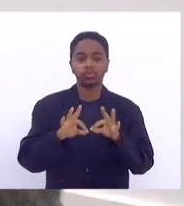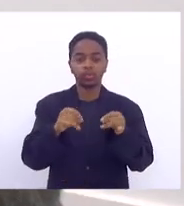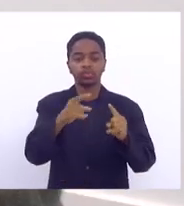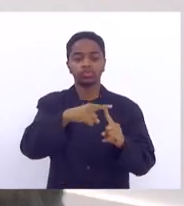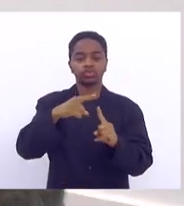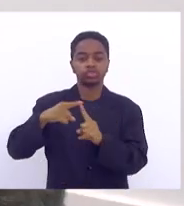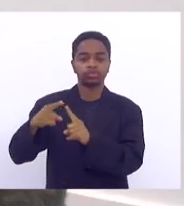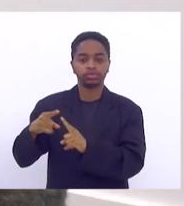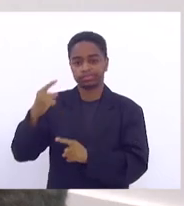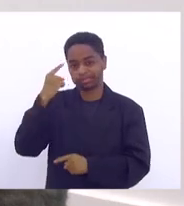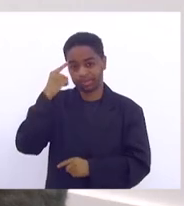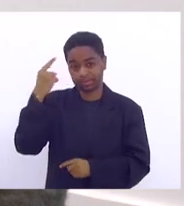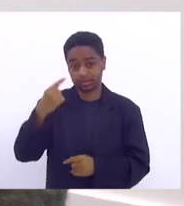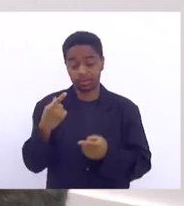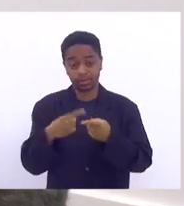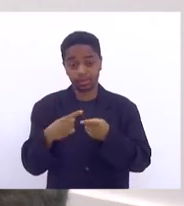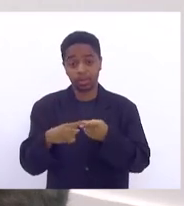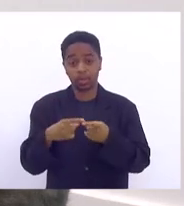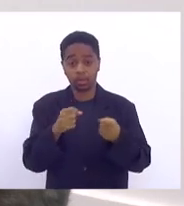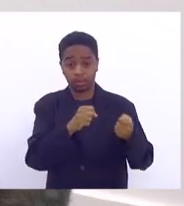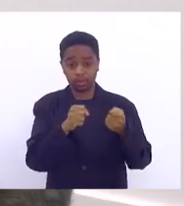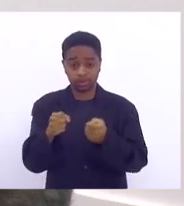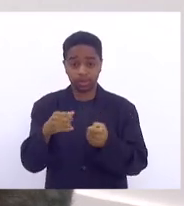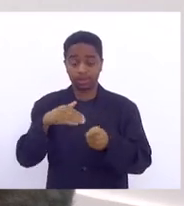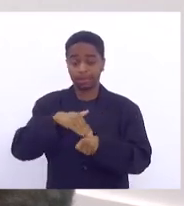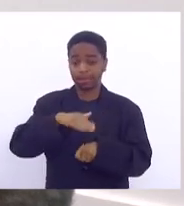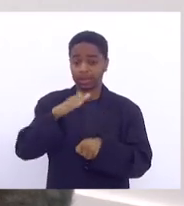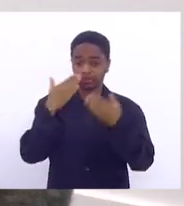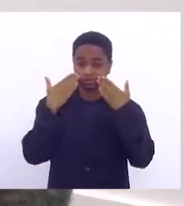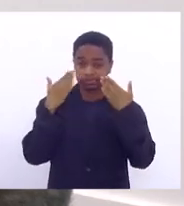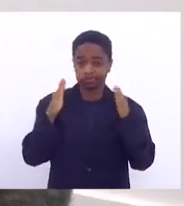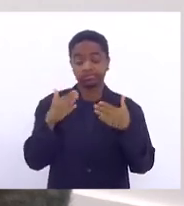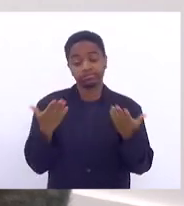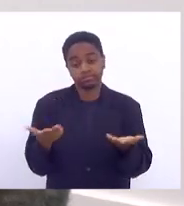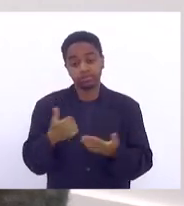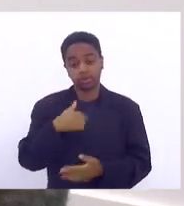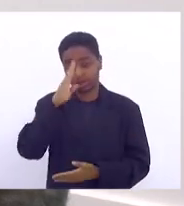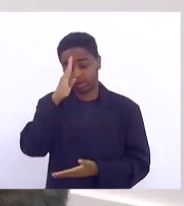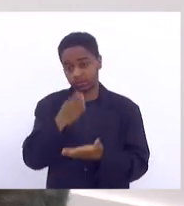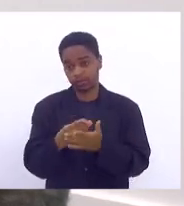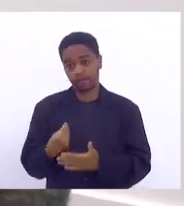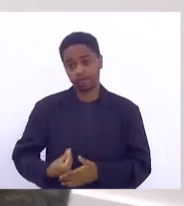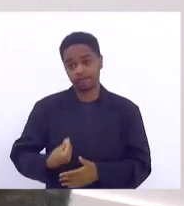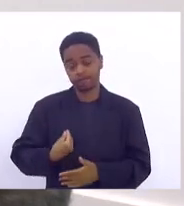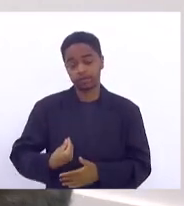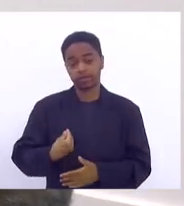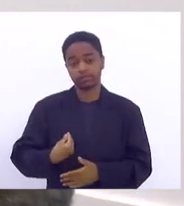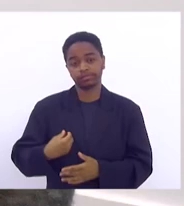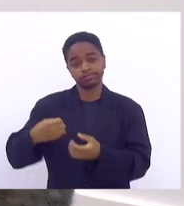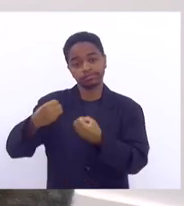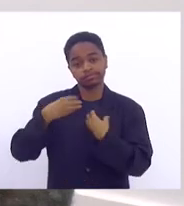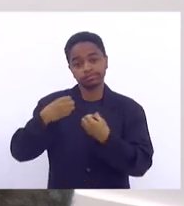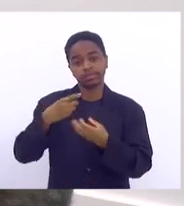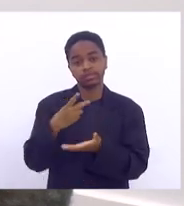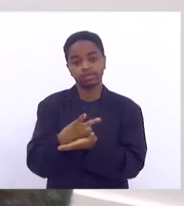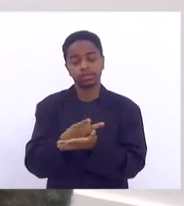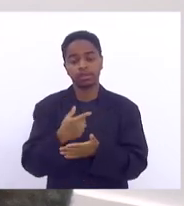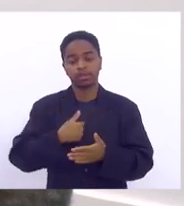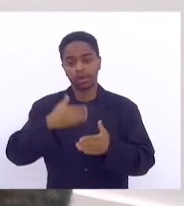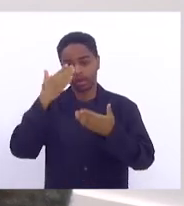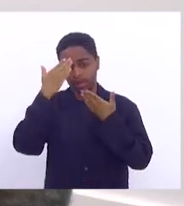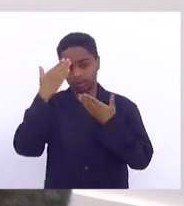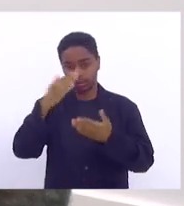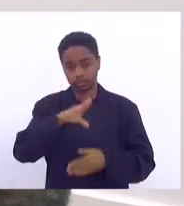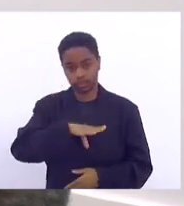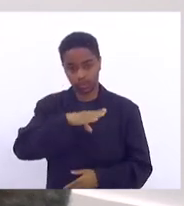pensamento é o poder mais exposto e eu acho que tudo na vida é aprendizado né e eu agradeço a